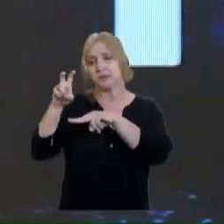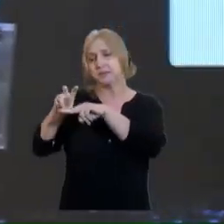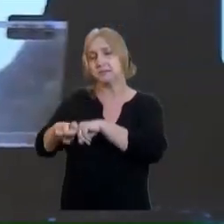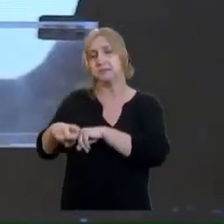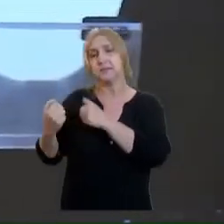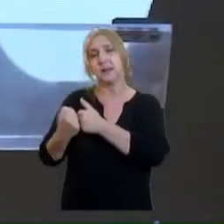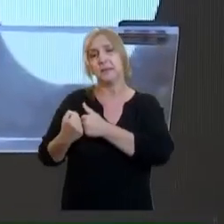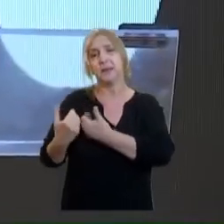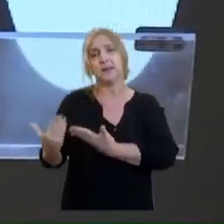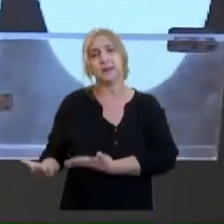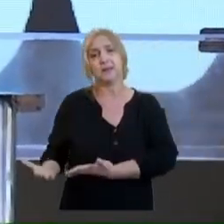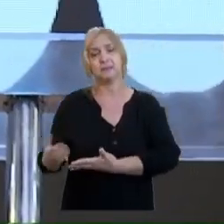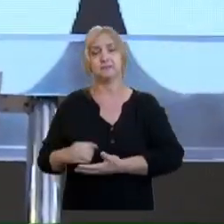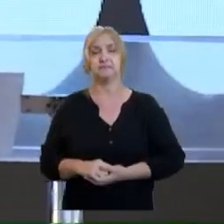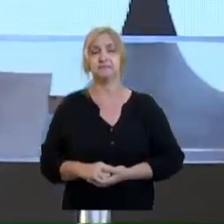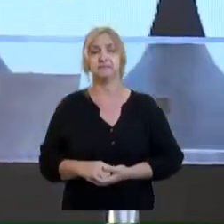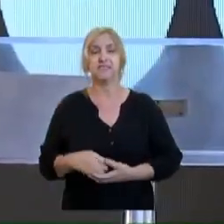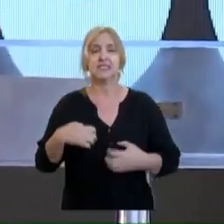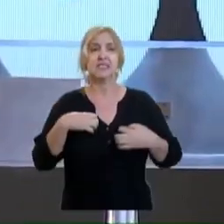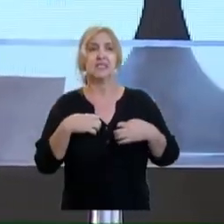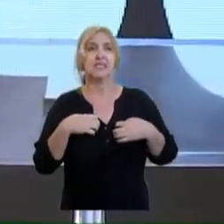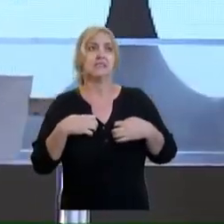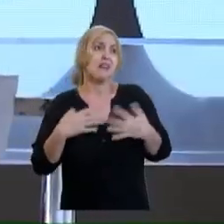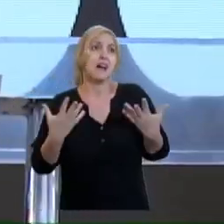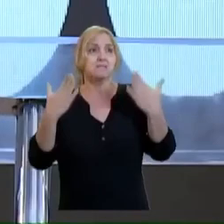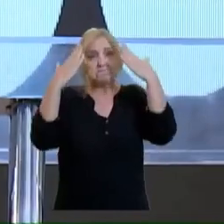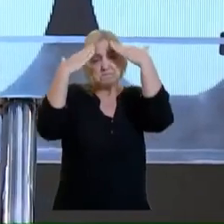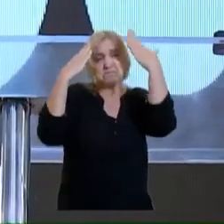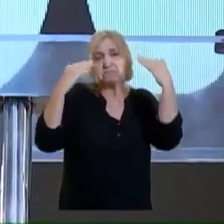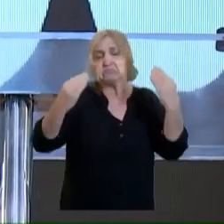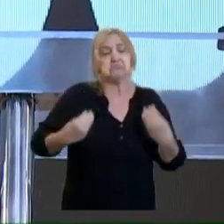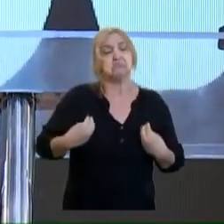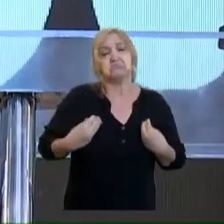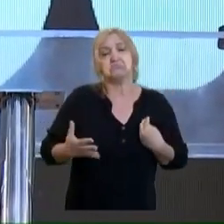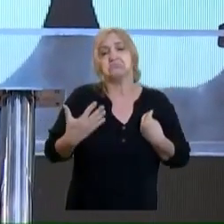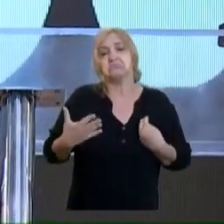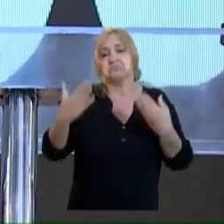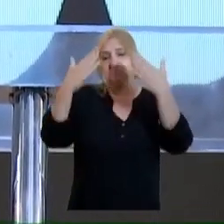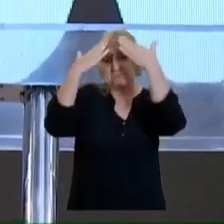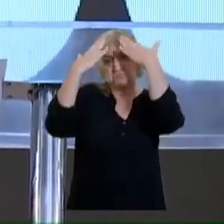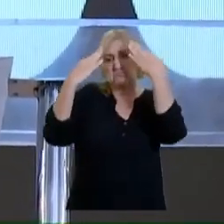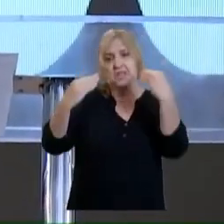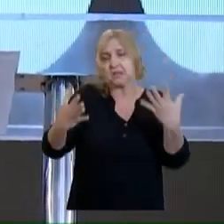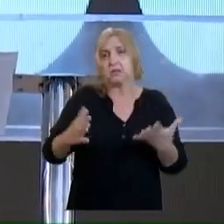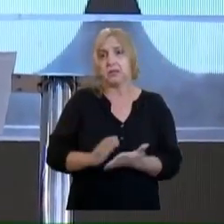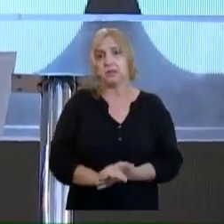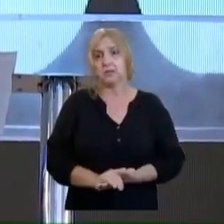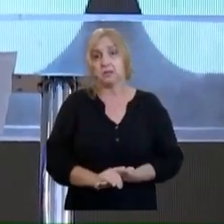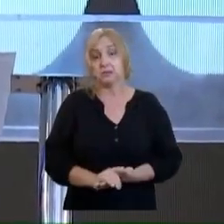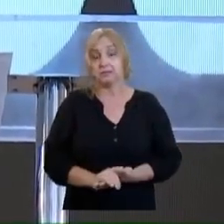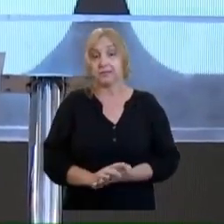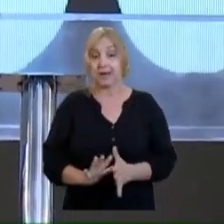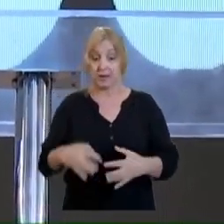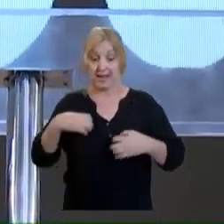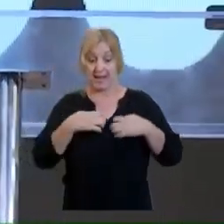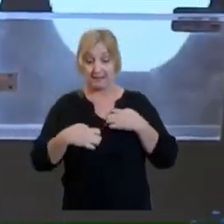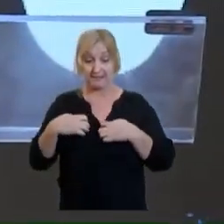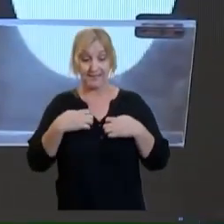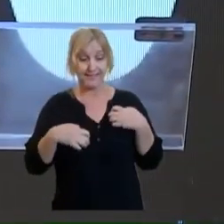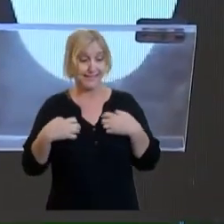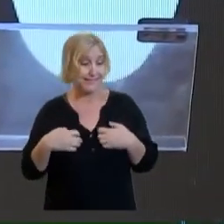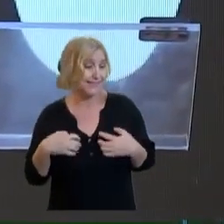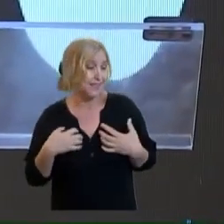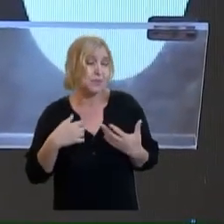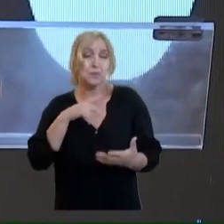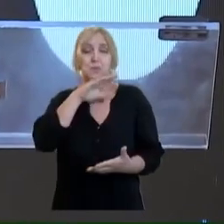esteja vivendo um tempo assim, sem aflição nenhuma. Aflição é aquilo que incomoda tanto, é como um espinho